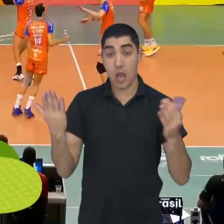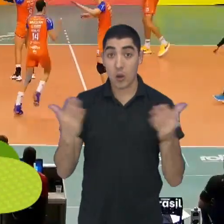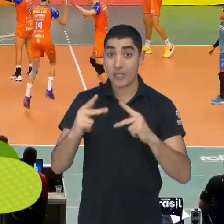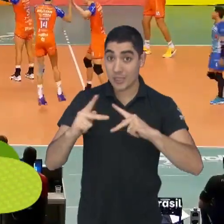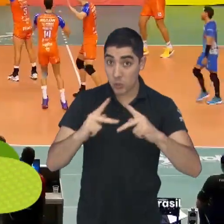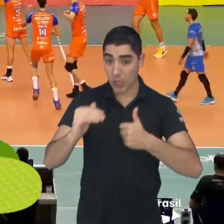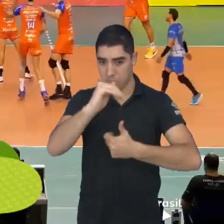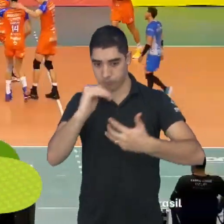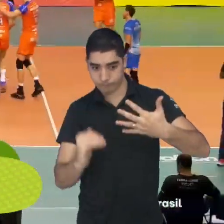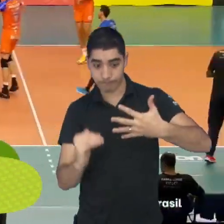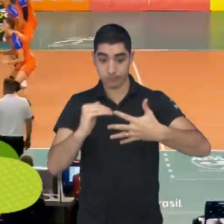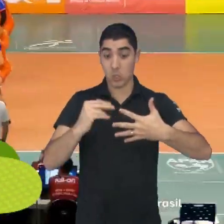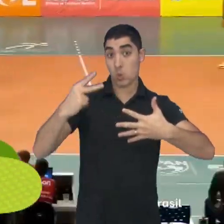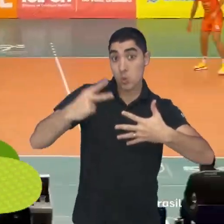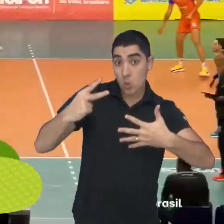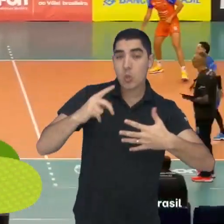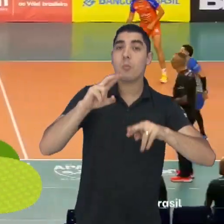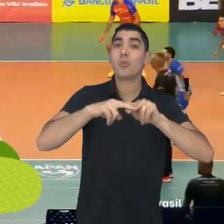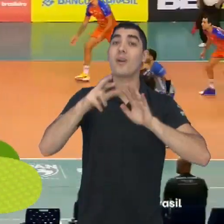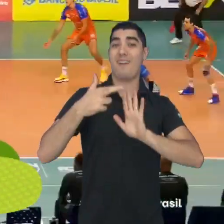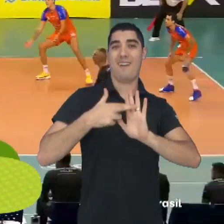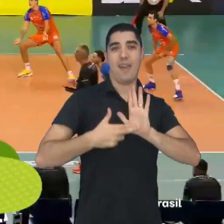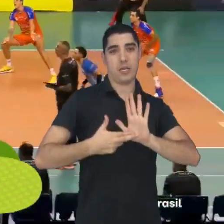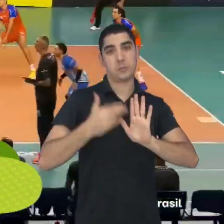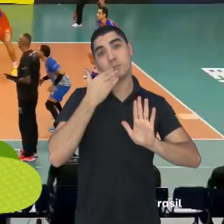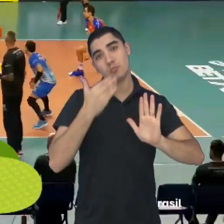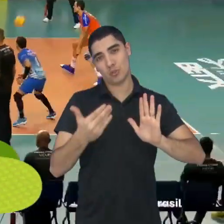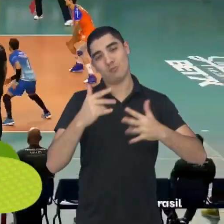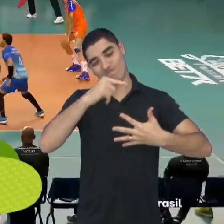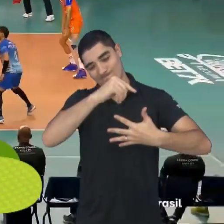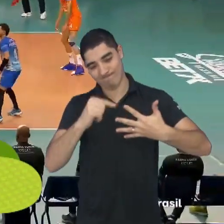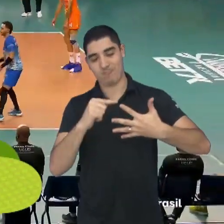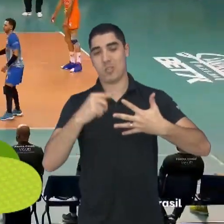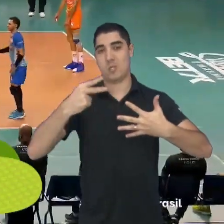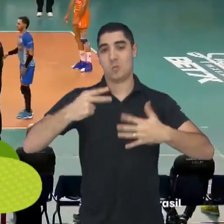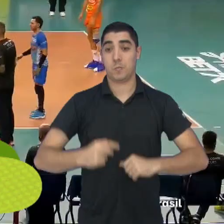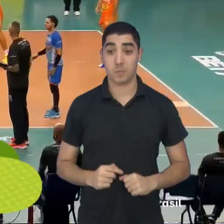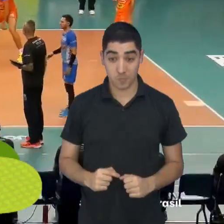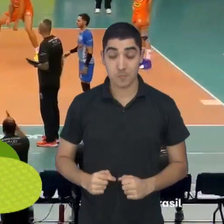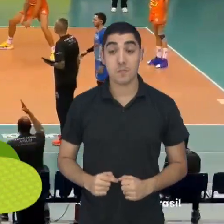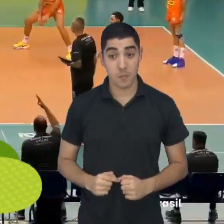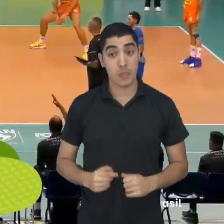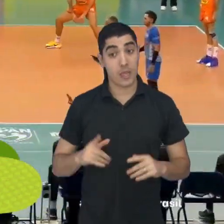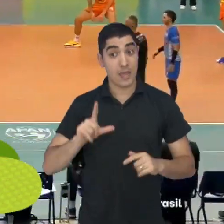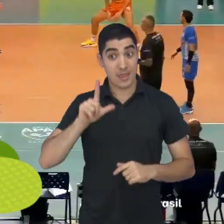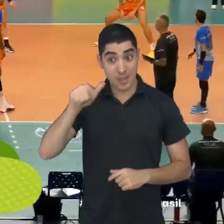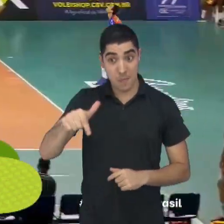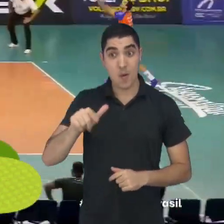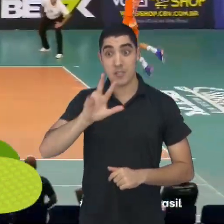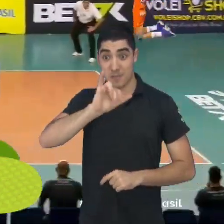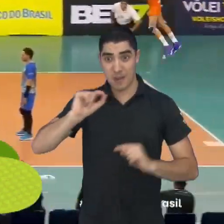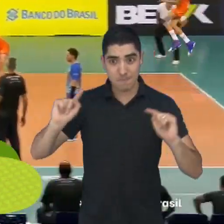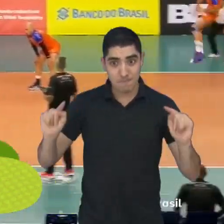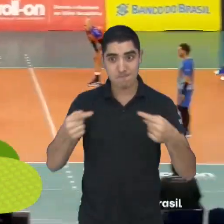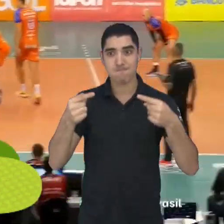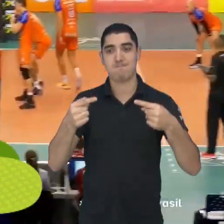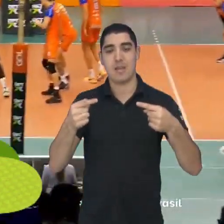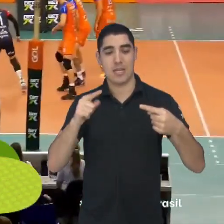pelos critérios de desempate, hein, Brunão? Pela posição dos times na tabela, né, o vice-líder contra o vice-lanterna, a gente já